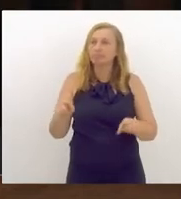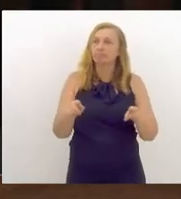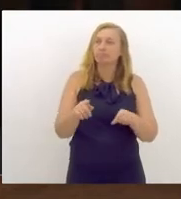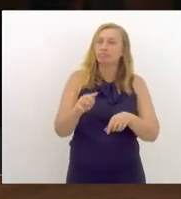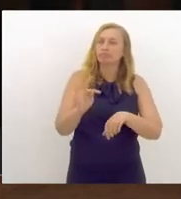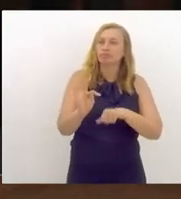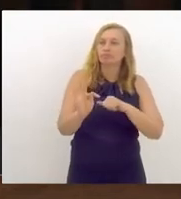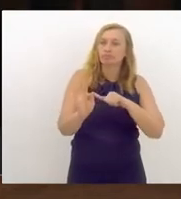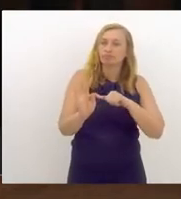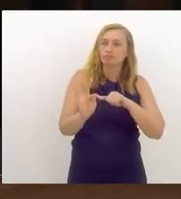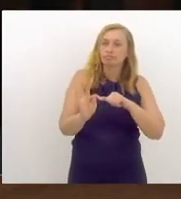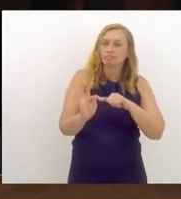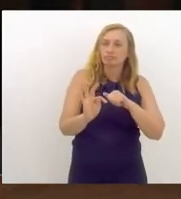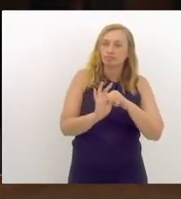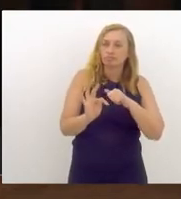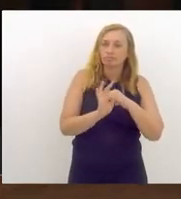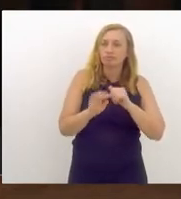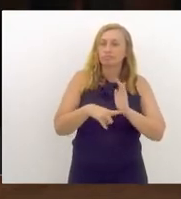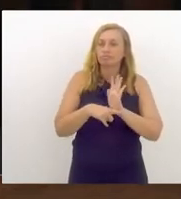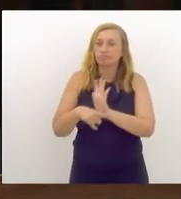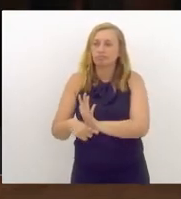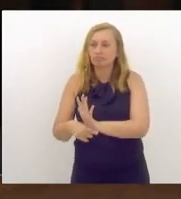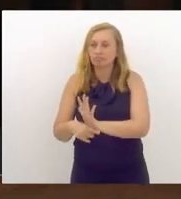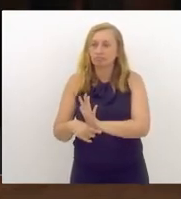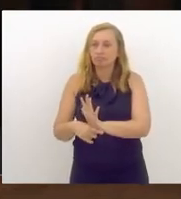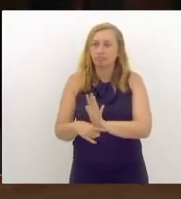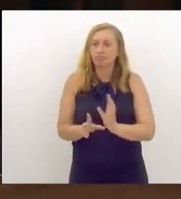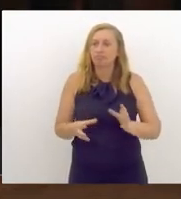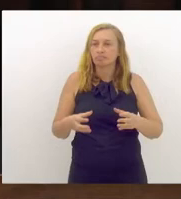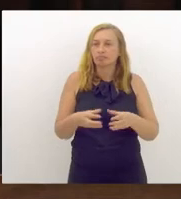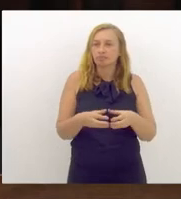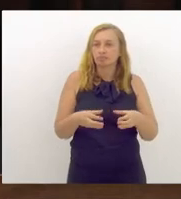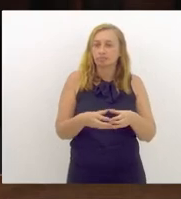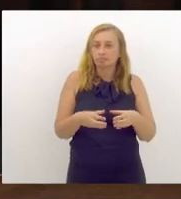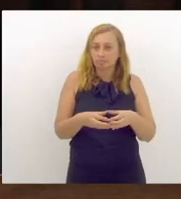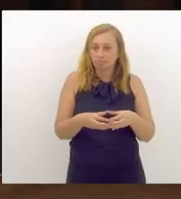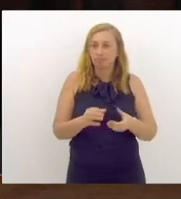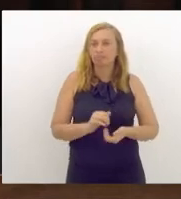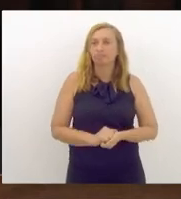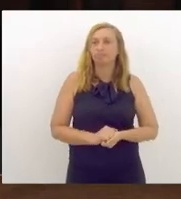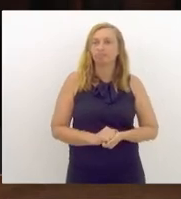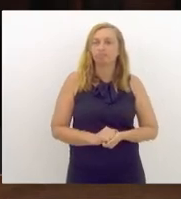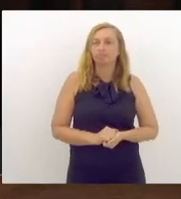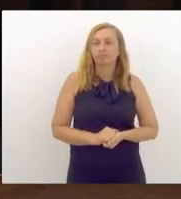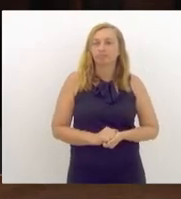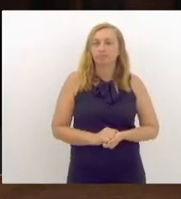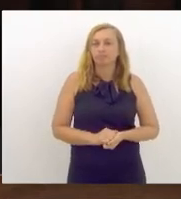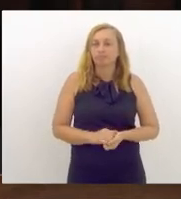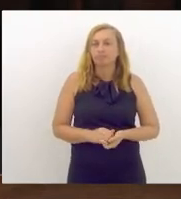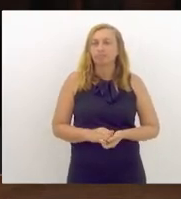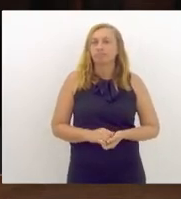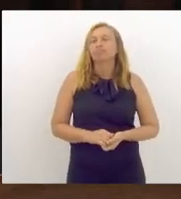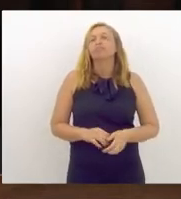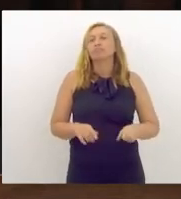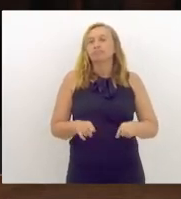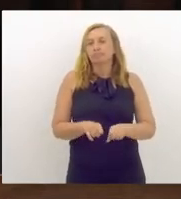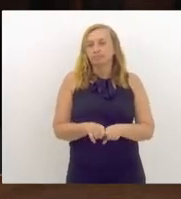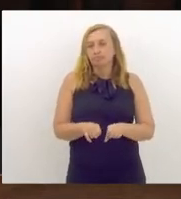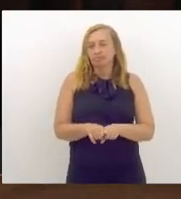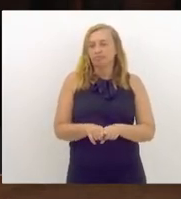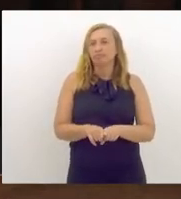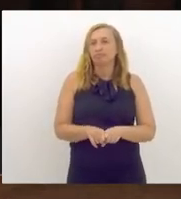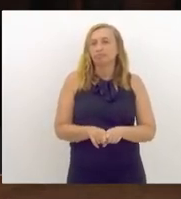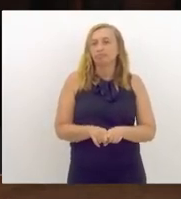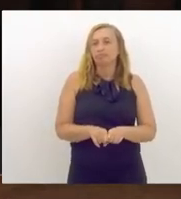técnico né mas que ajuda ali na no grupo Teotônio dos Santos e faz parte aqui da mandata também aqui na